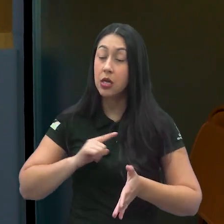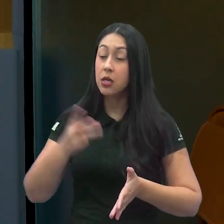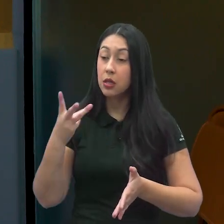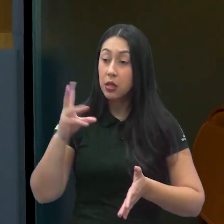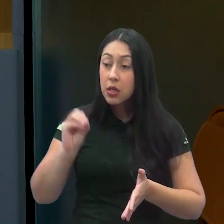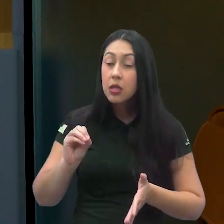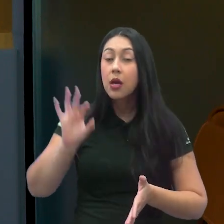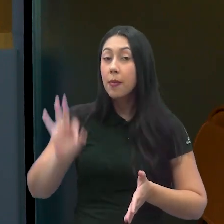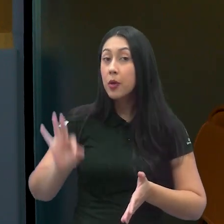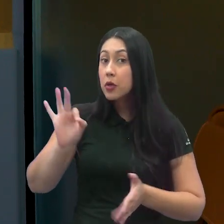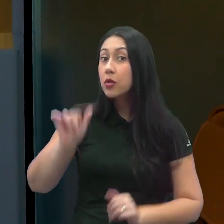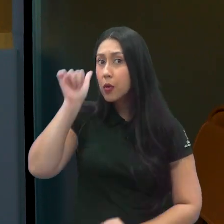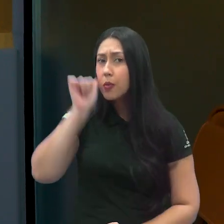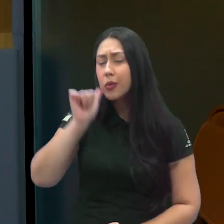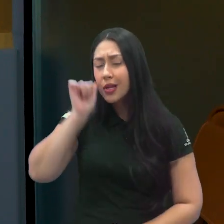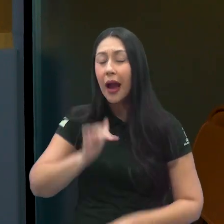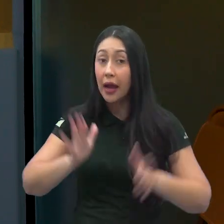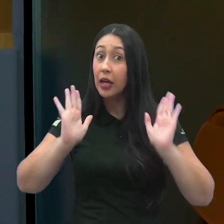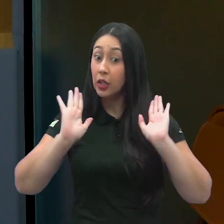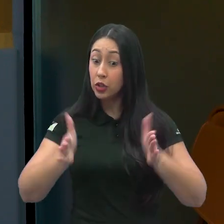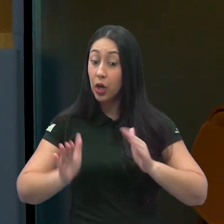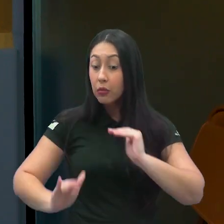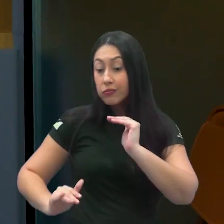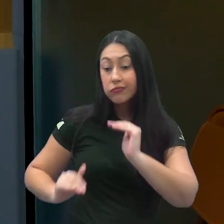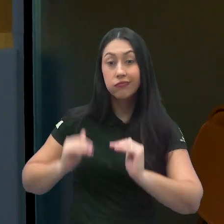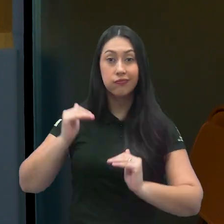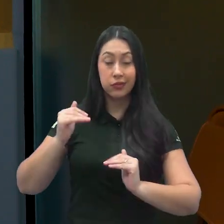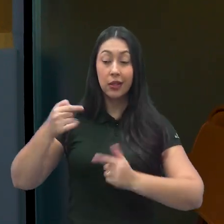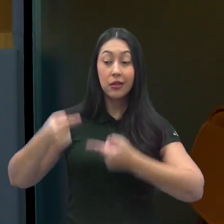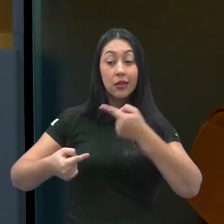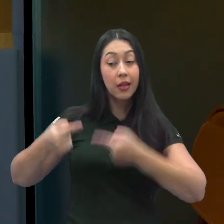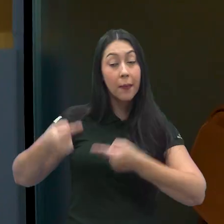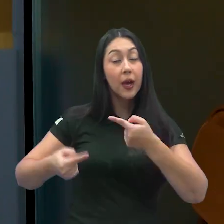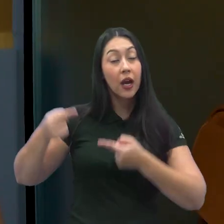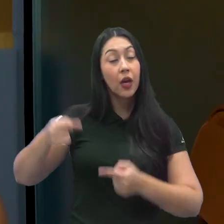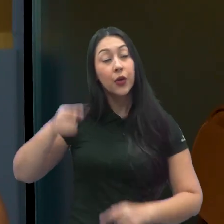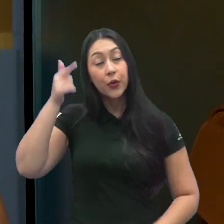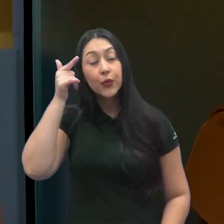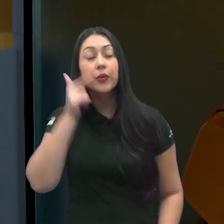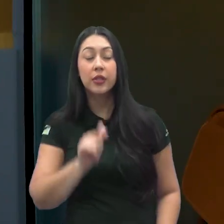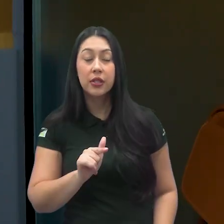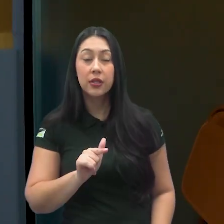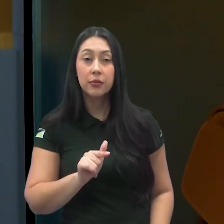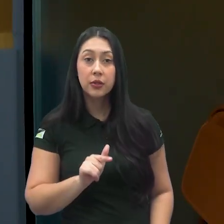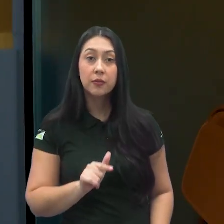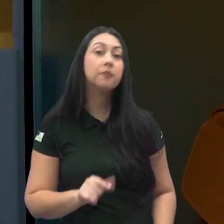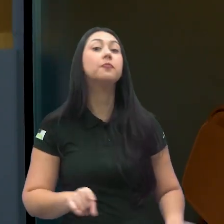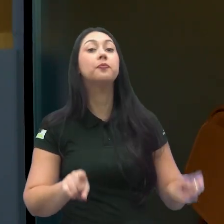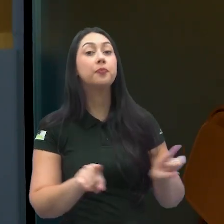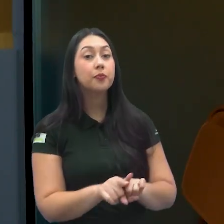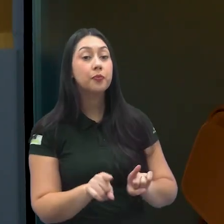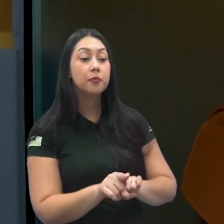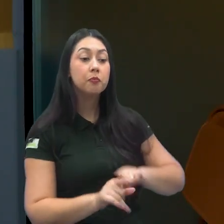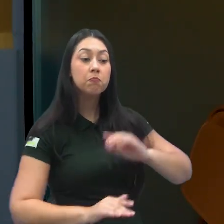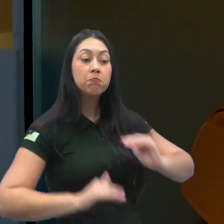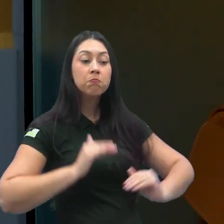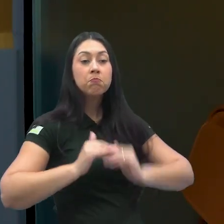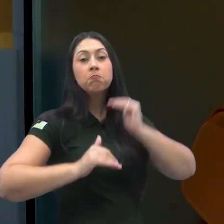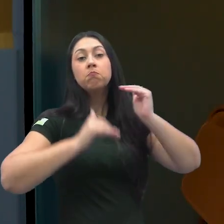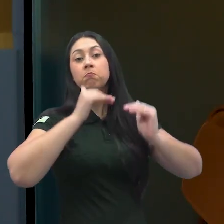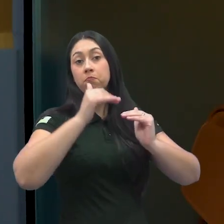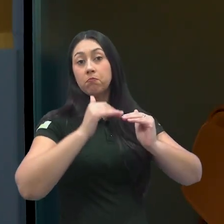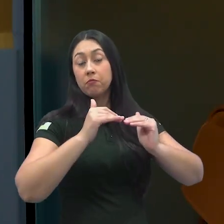de candidatas. Isso foi um avanço, um debate, uma discussão. Conseguimos esse avanço. Tivemos o avanço agora de